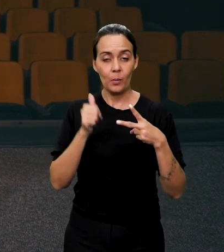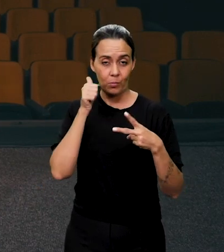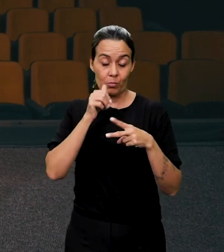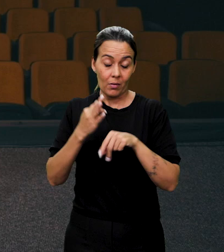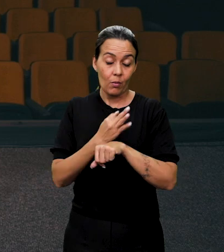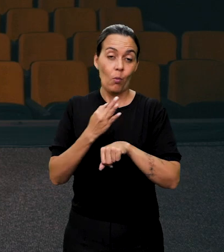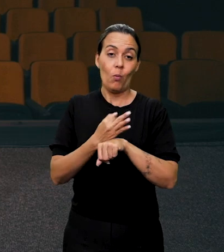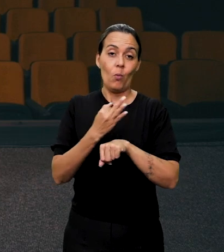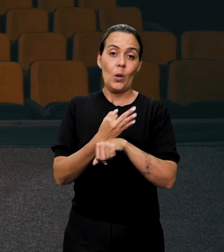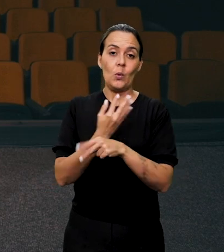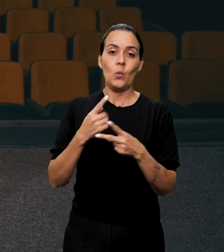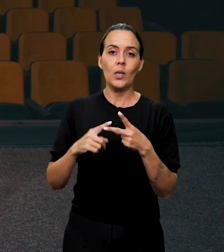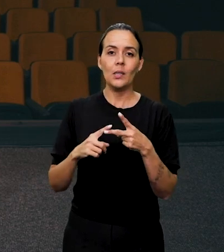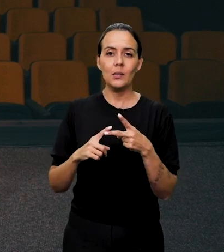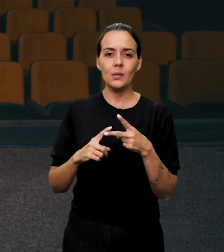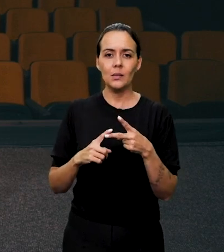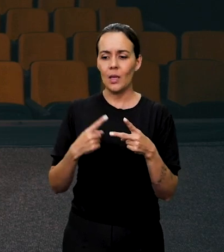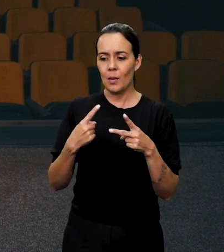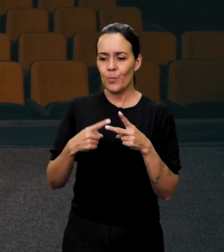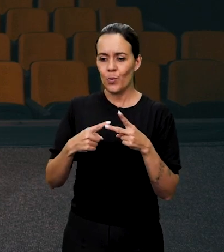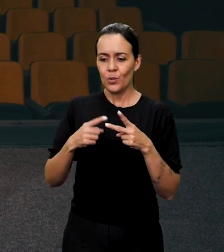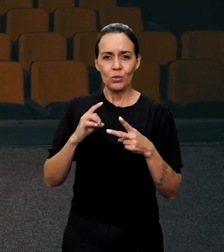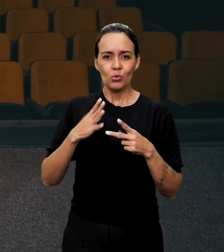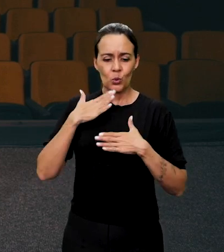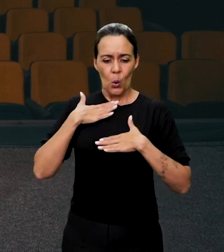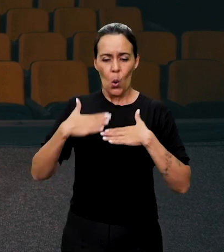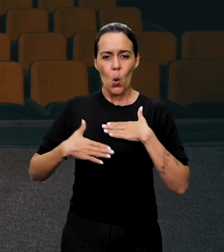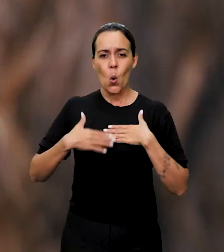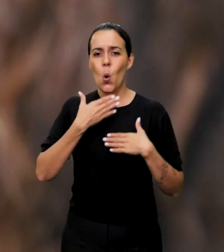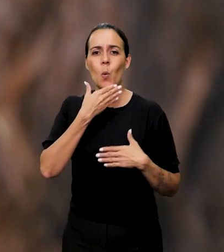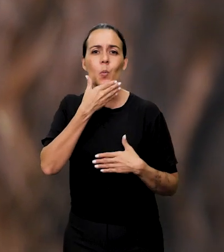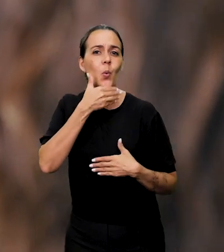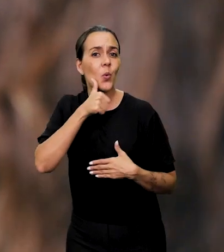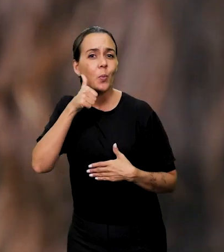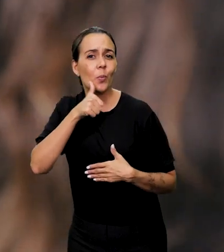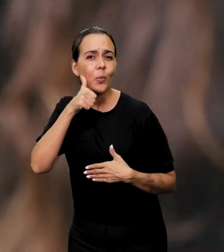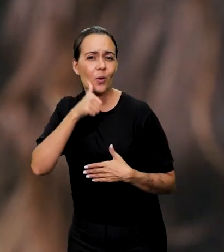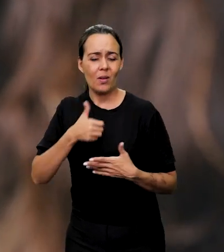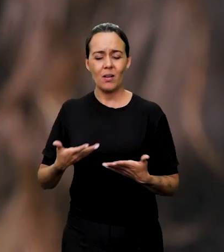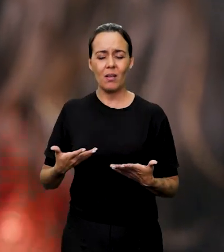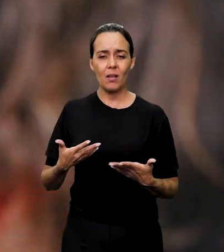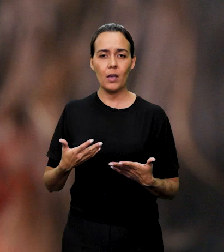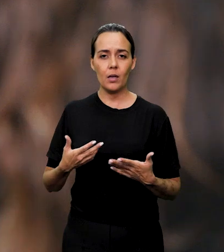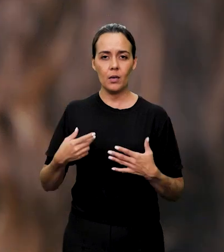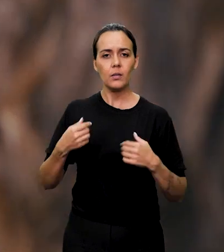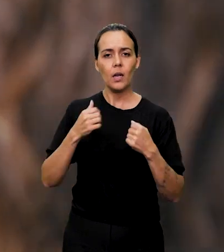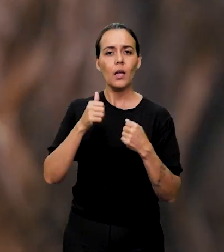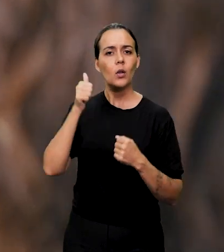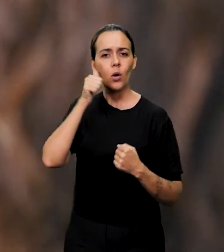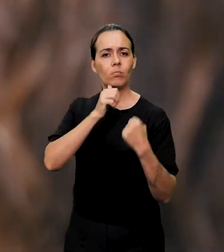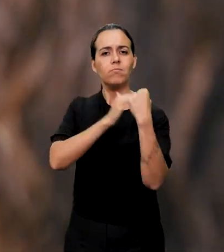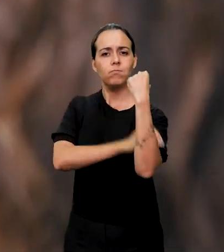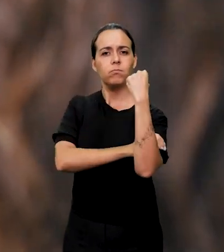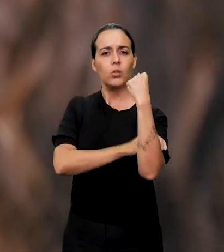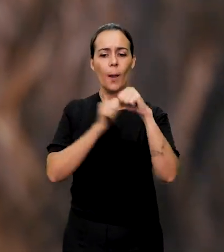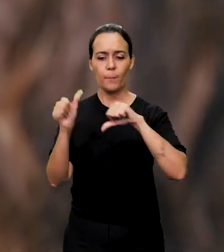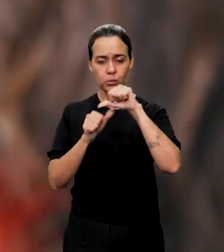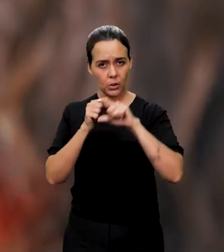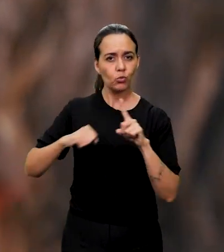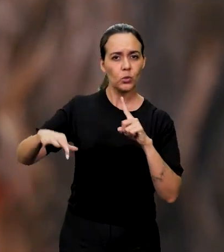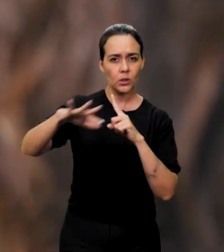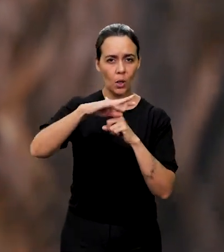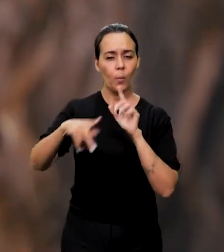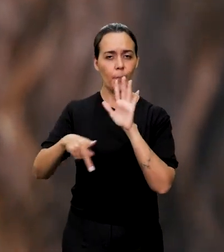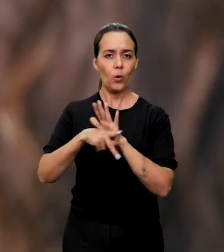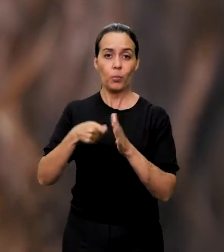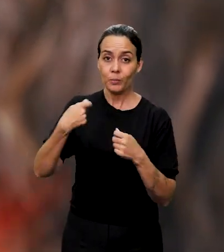ver a objetificação do corpo feminino e tal. Eu acho que essa força, nesses momentos de mudança social, ela é importante, tipo,